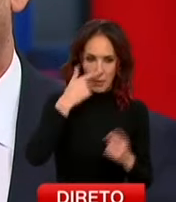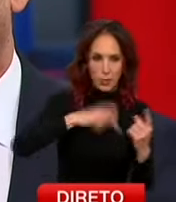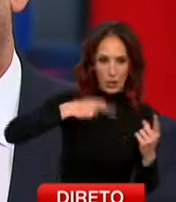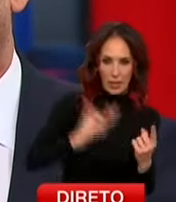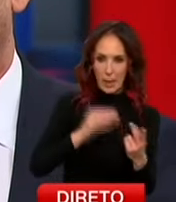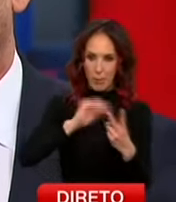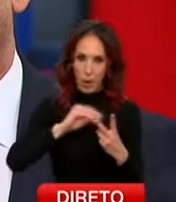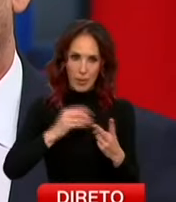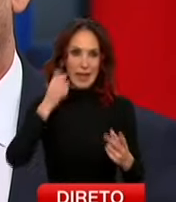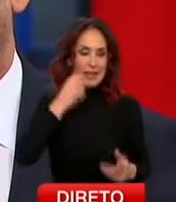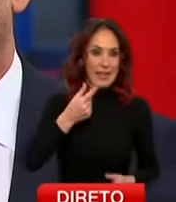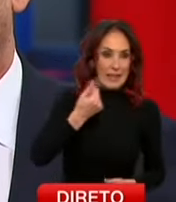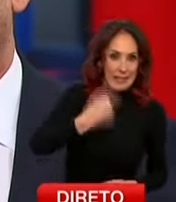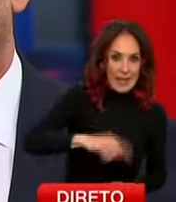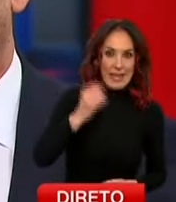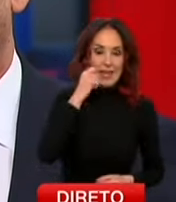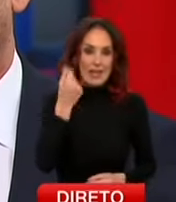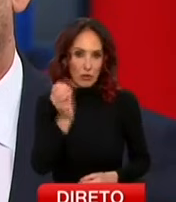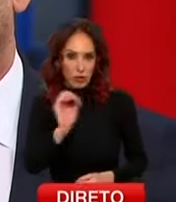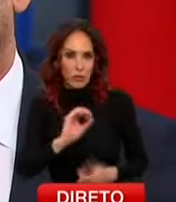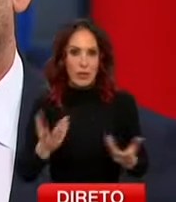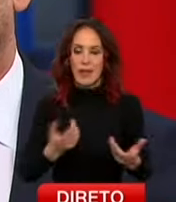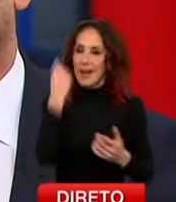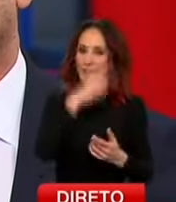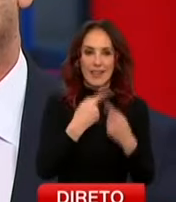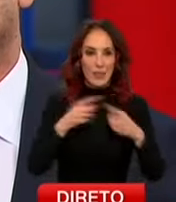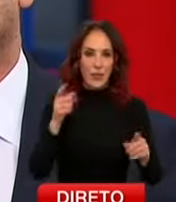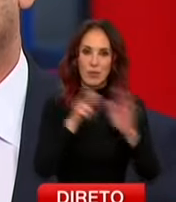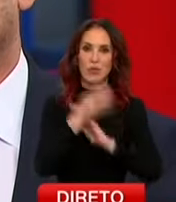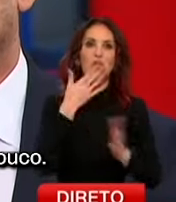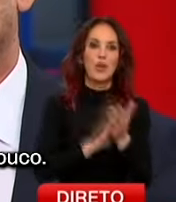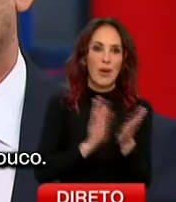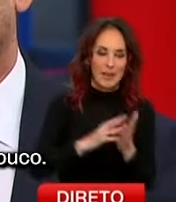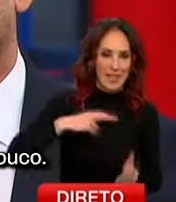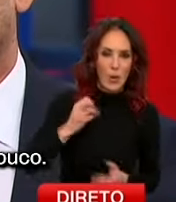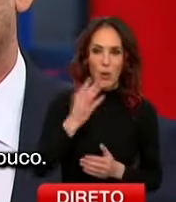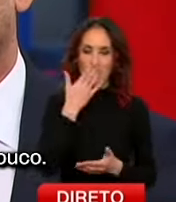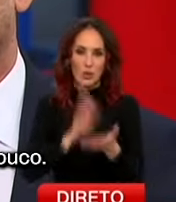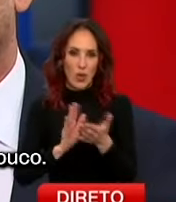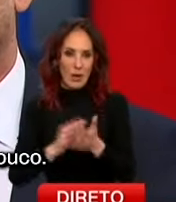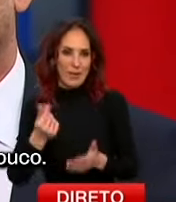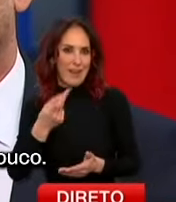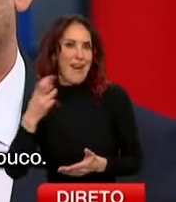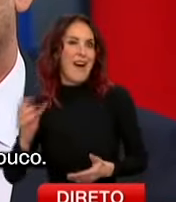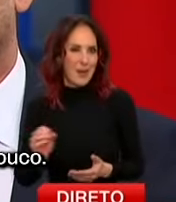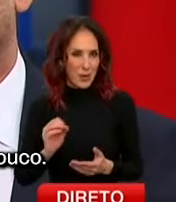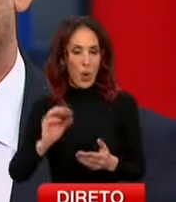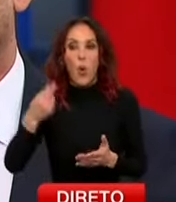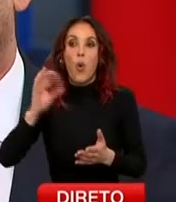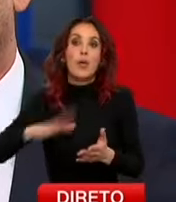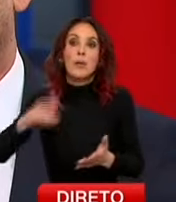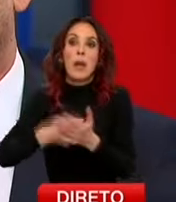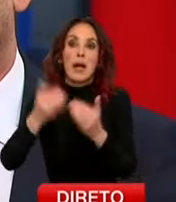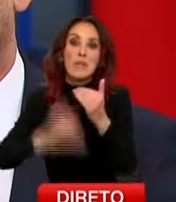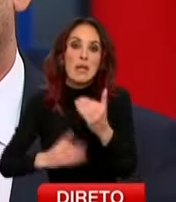pobre quem tem dinheiro no bolso ou quem não tem Entra com uma cara diferente no restaurante rico ou no restaurante caro ou no restaurante onde se paga pouco é